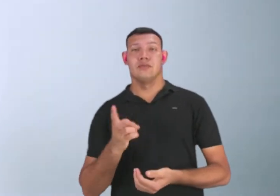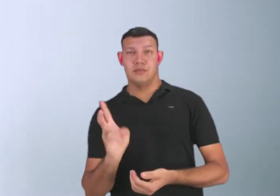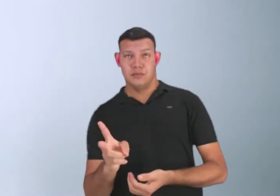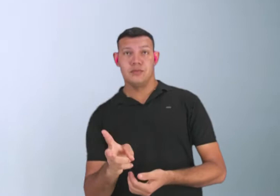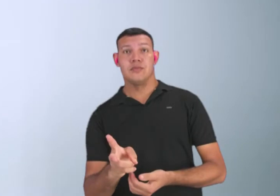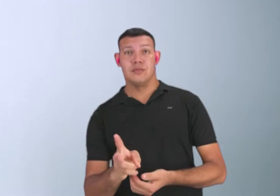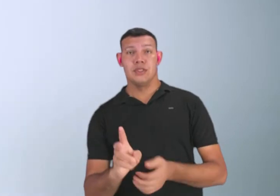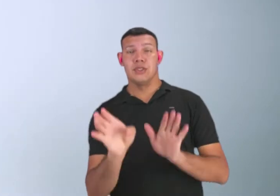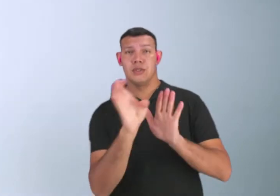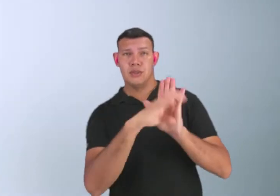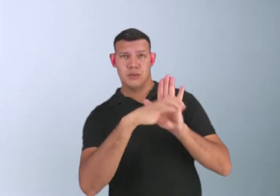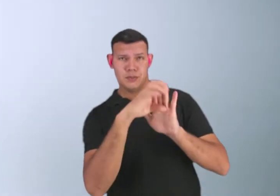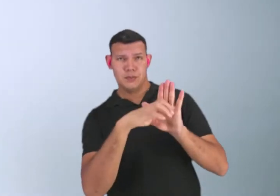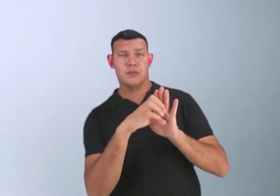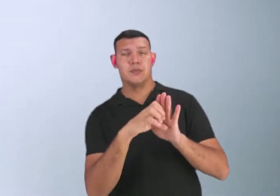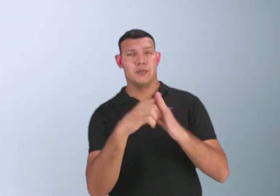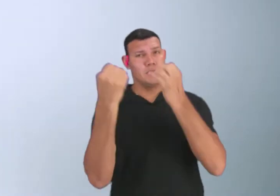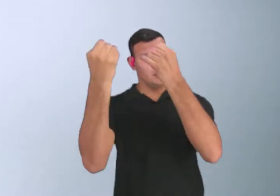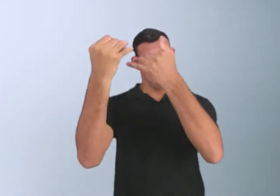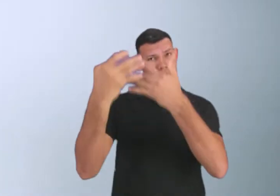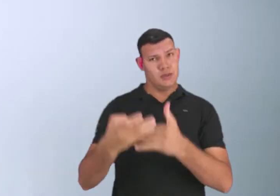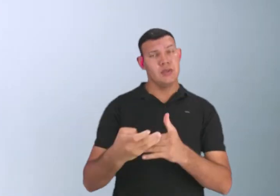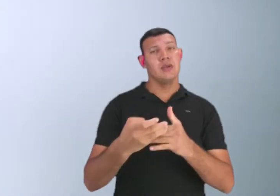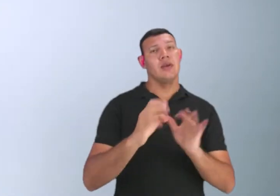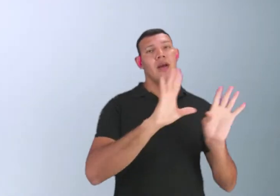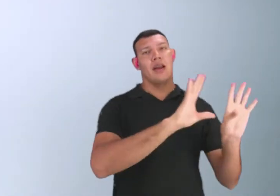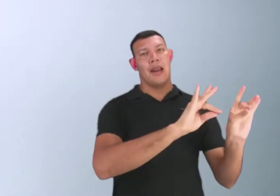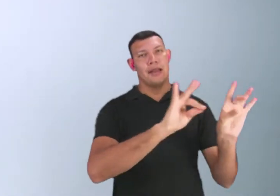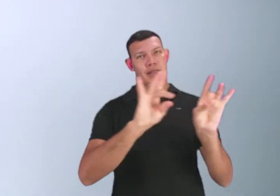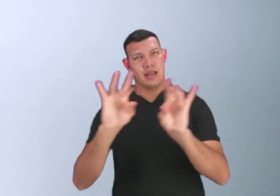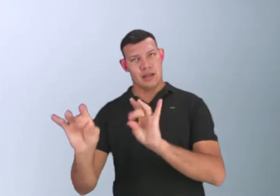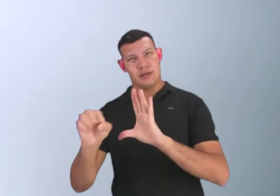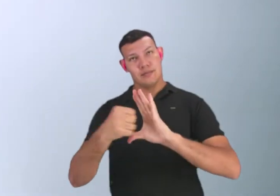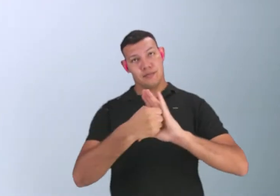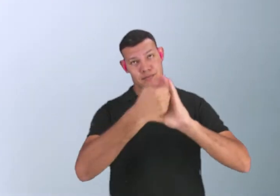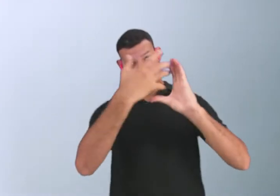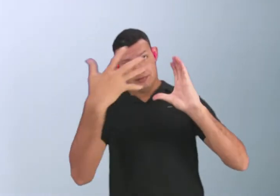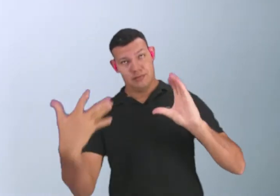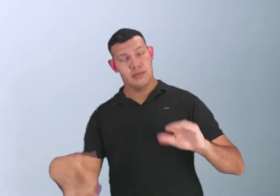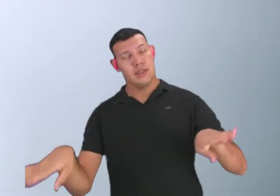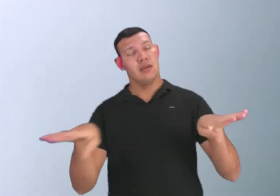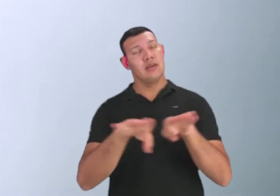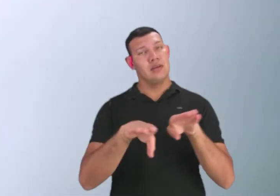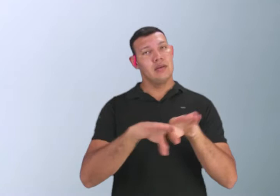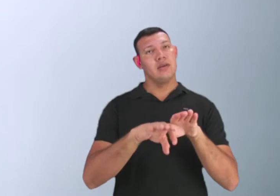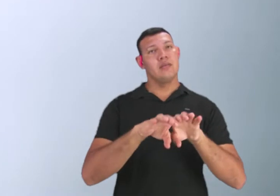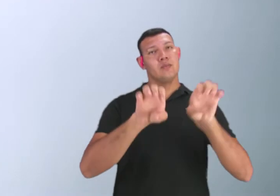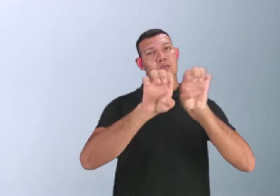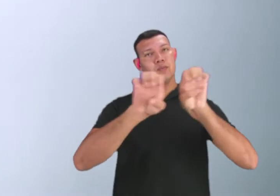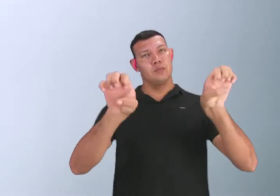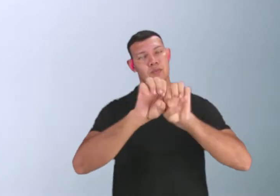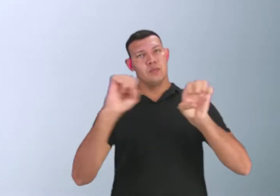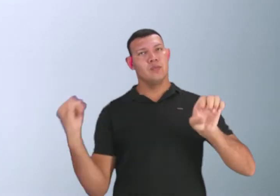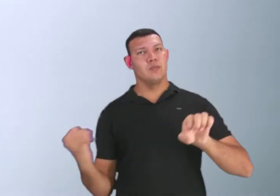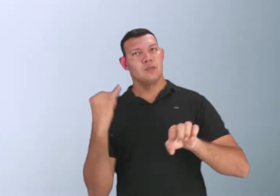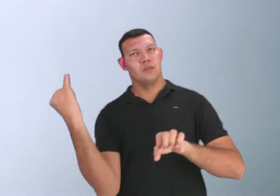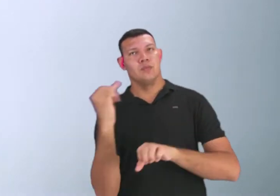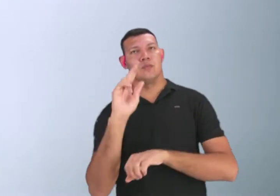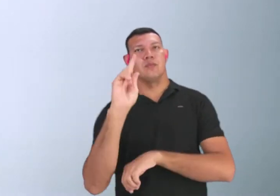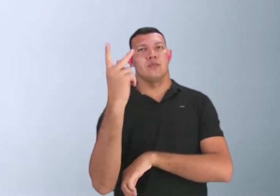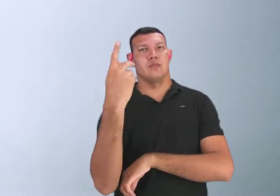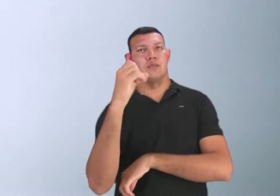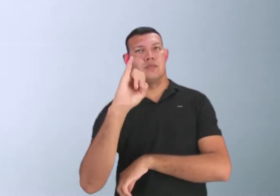falando sobre fluidos, característica dos fluidos e hoje basicamente sobre a equação fundamental da hidrostática e